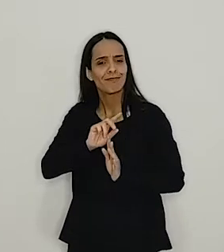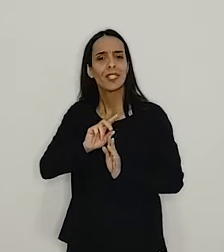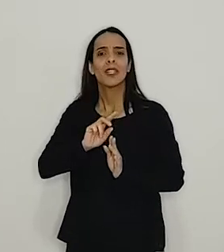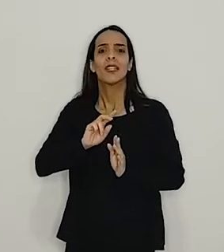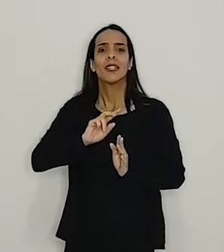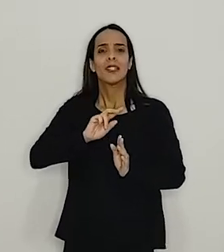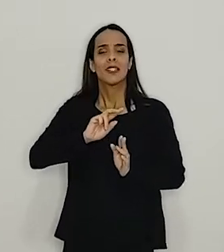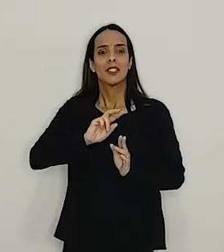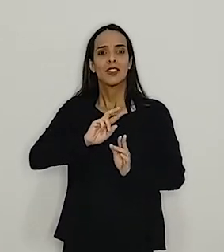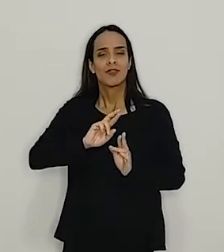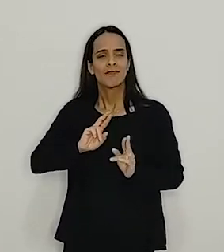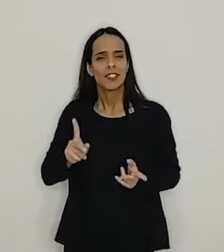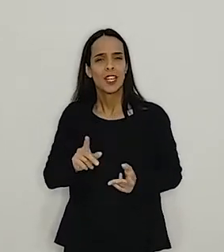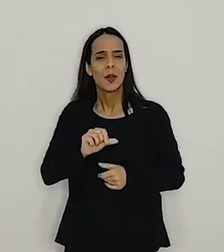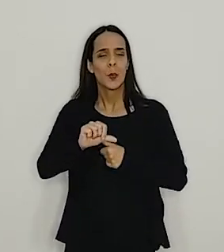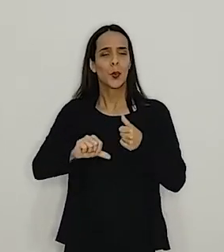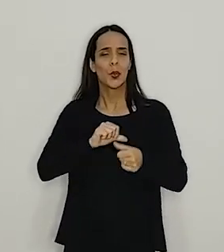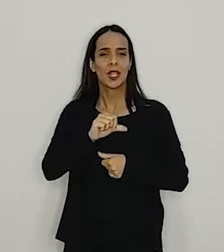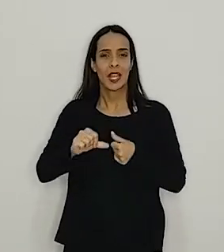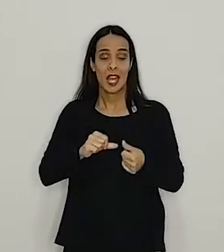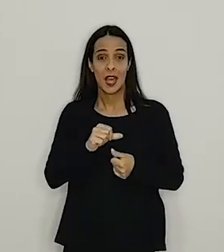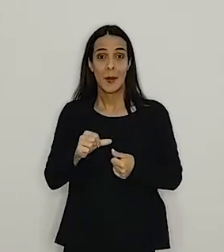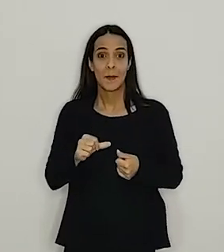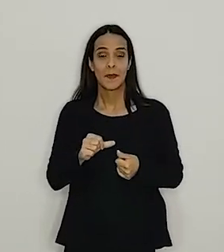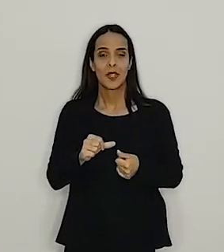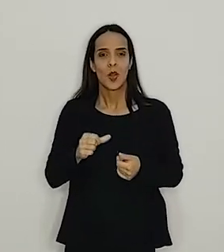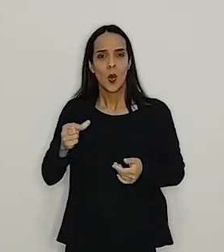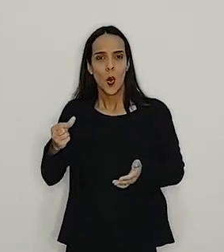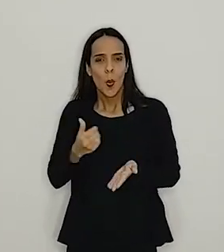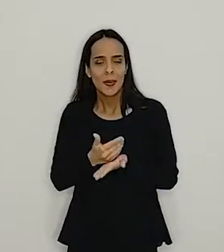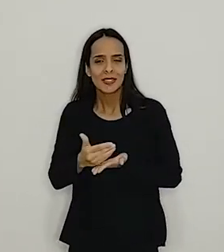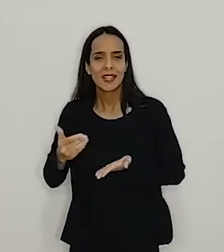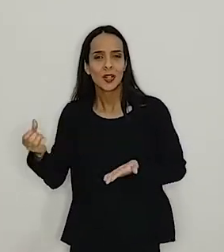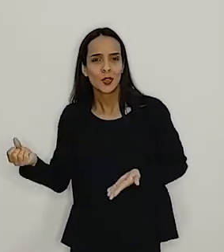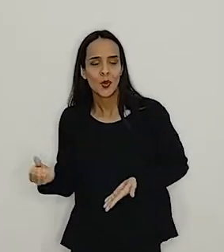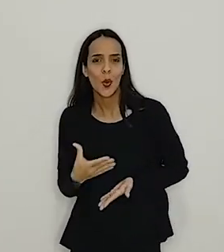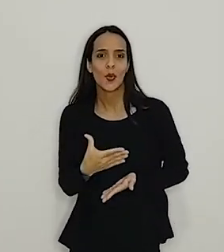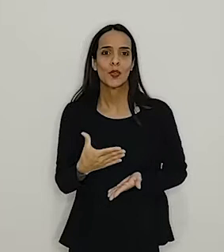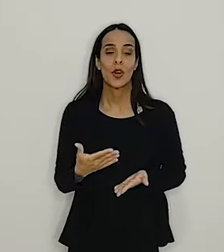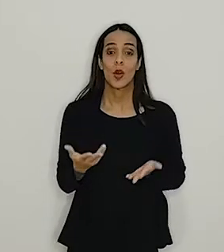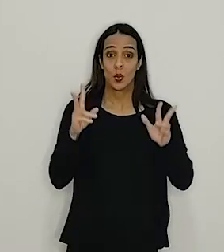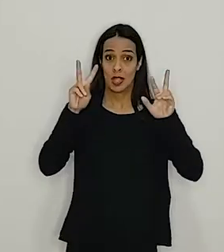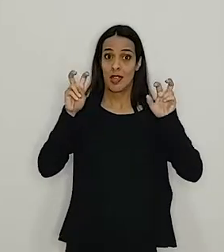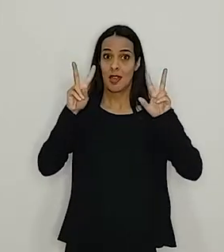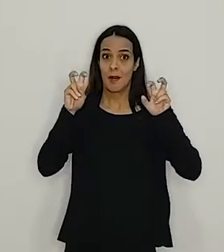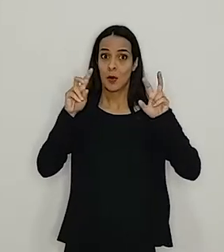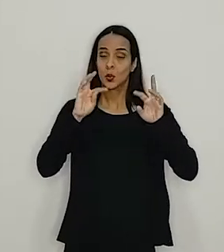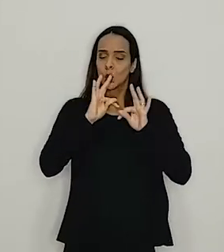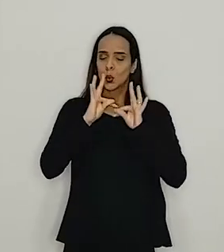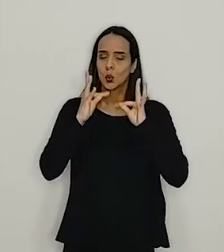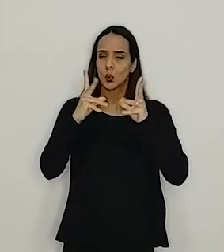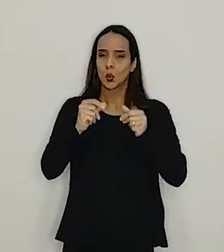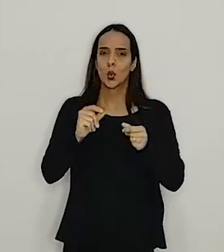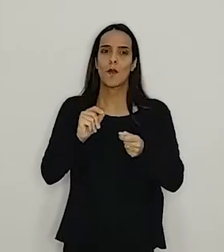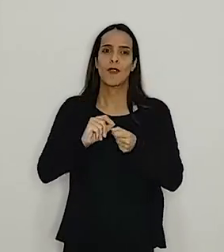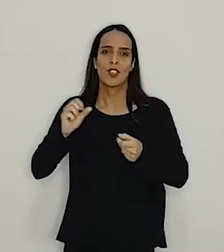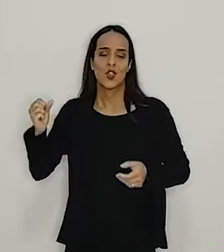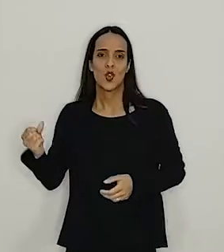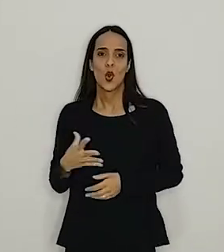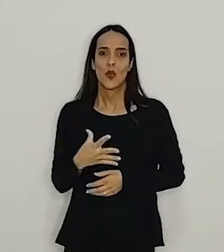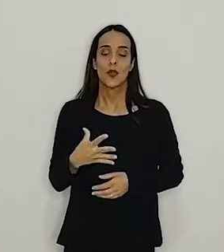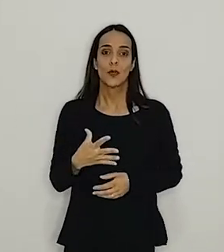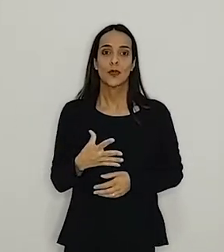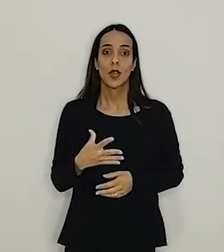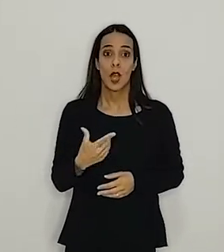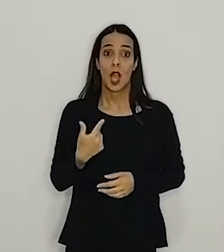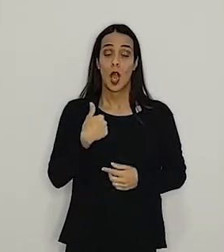desse encontro e tudo se faz novo, né, coube a mim, dentro dessa perspectiva, trazer